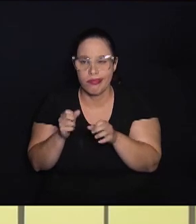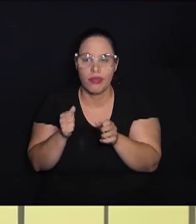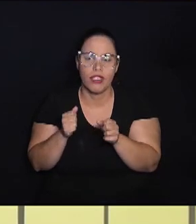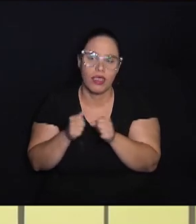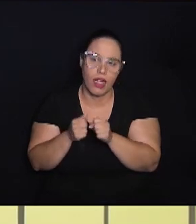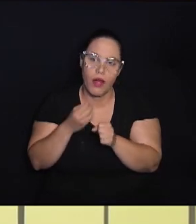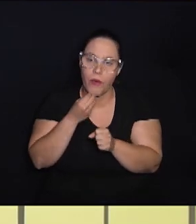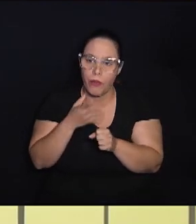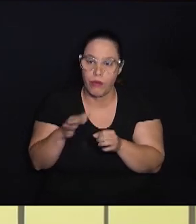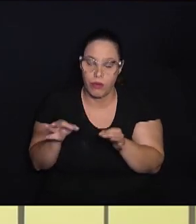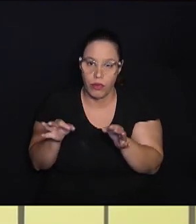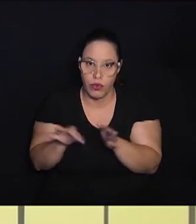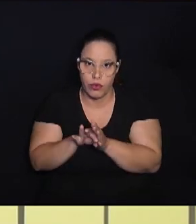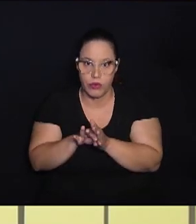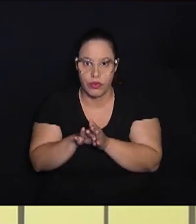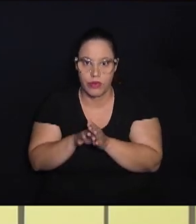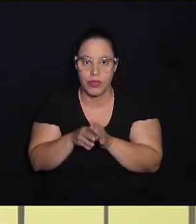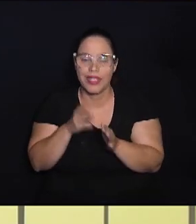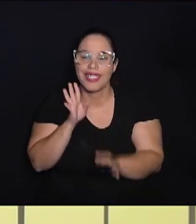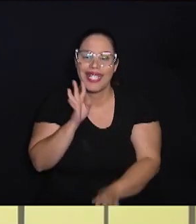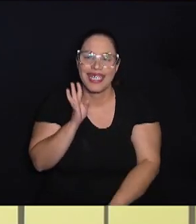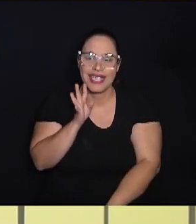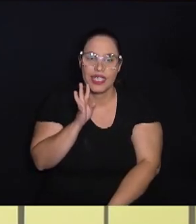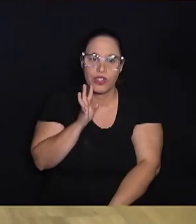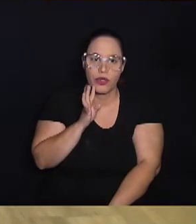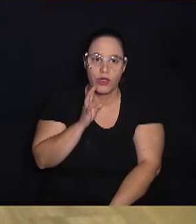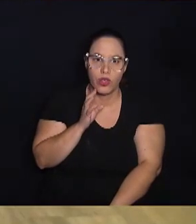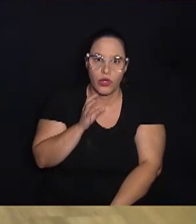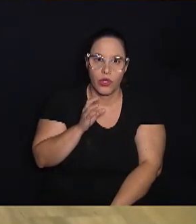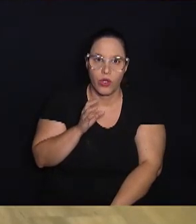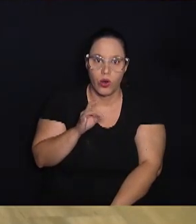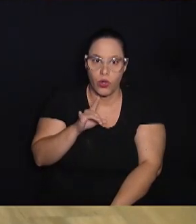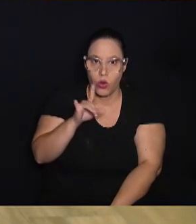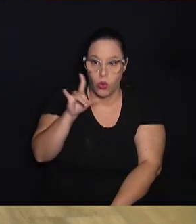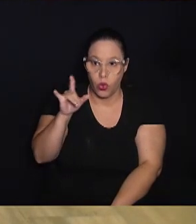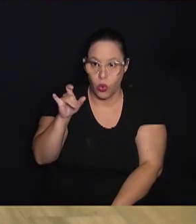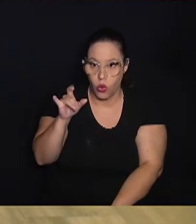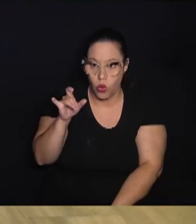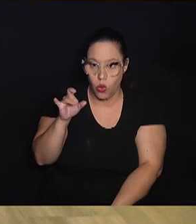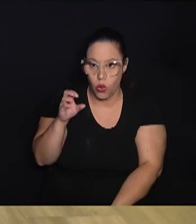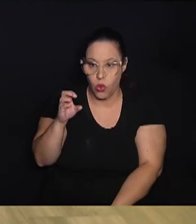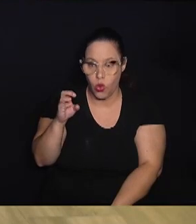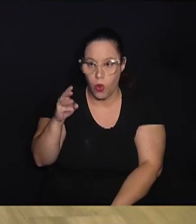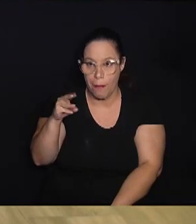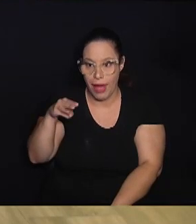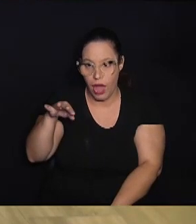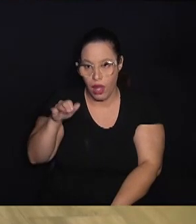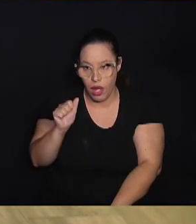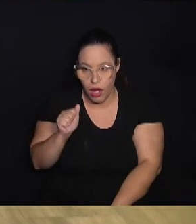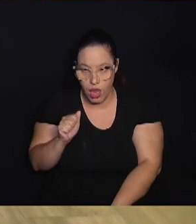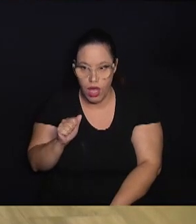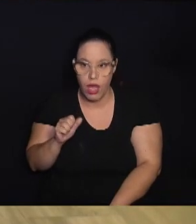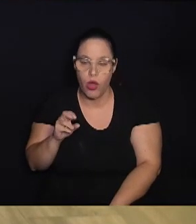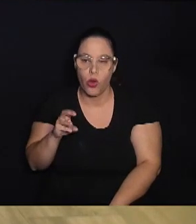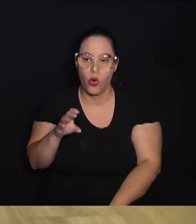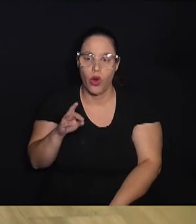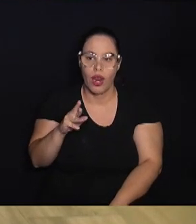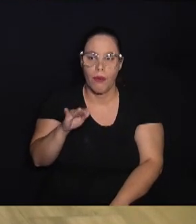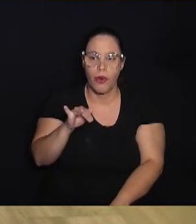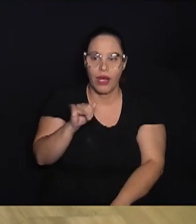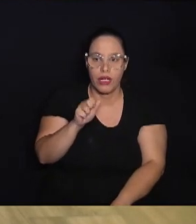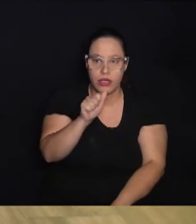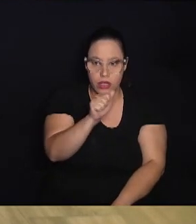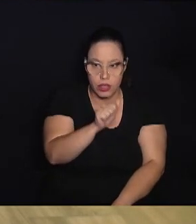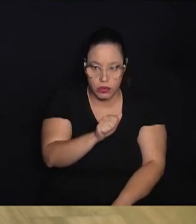pessoal de Campinas Ah que legal então ar é Colmeia Colmeia colaborativa isso legal Dá para seguir